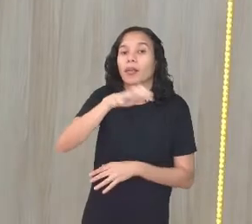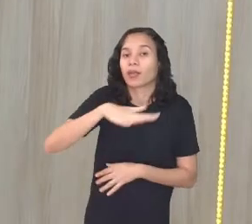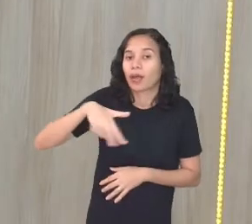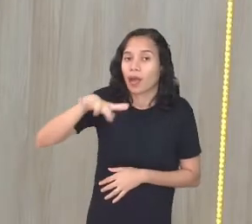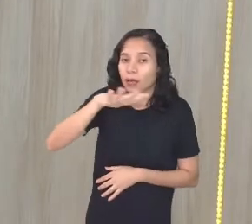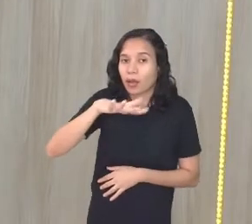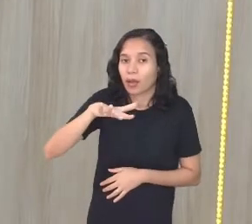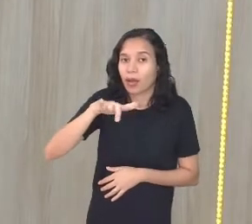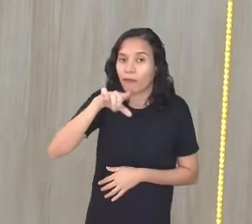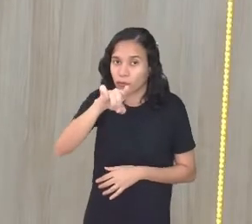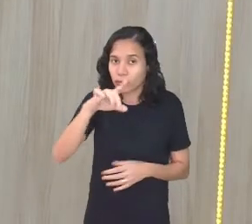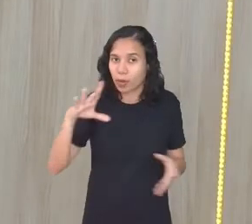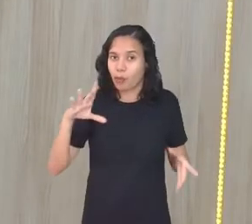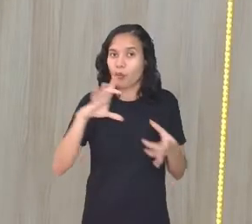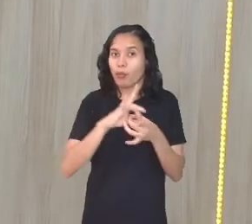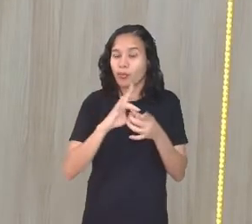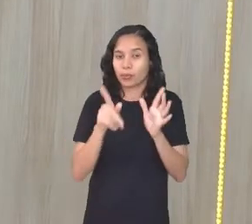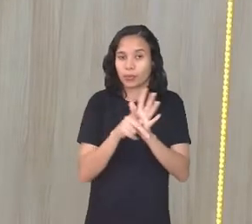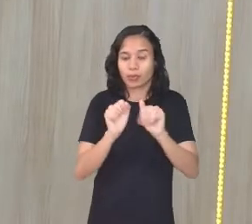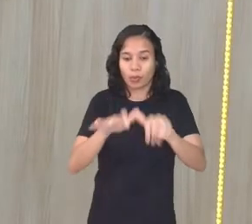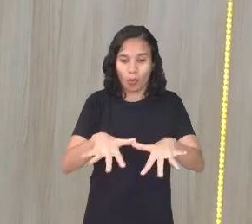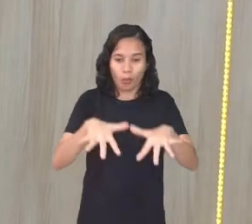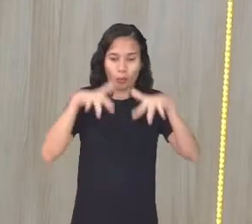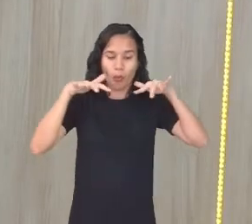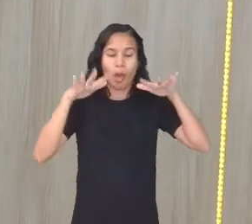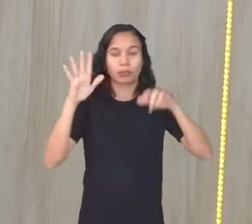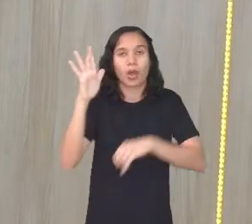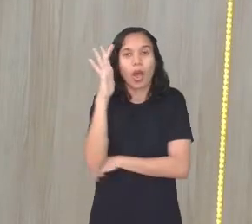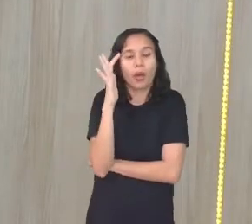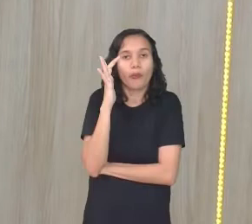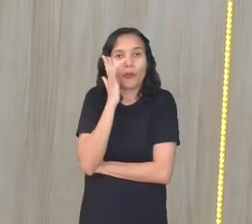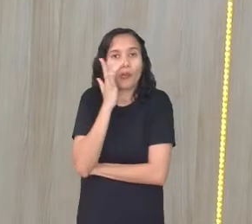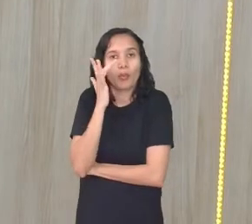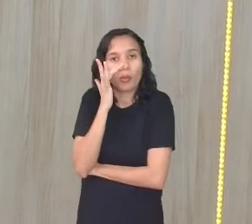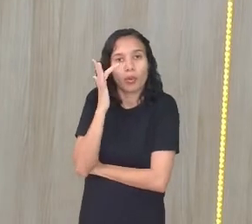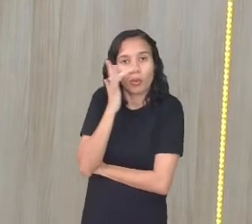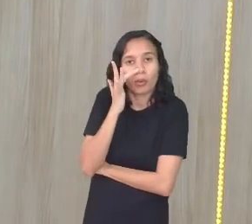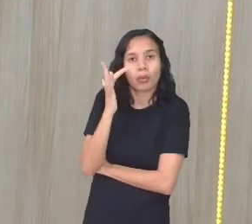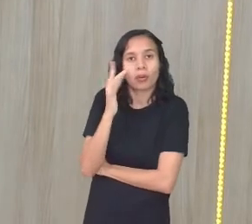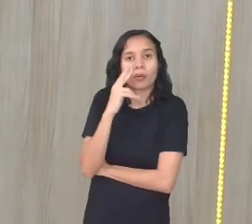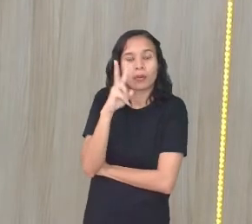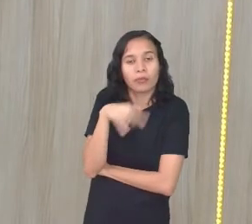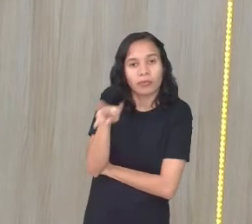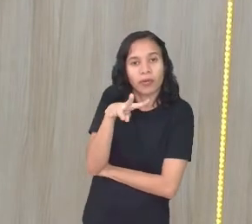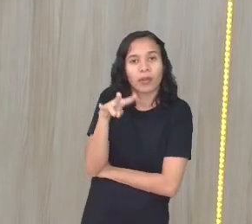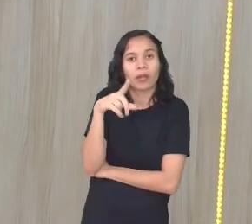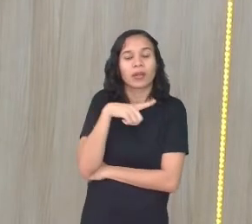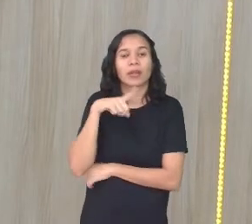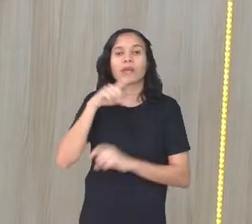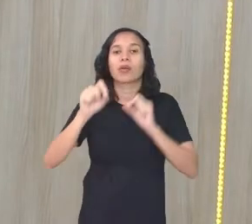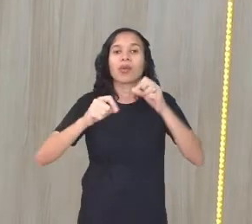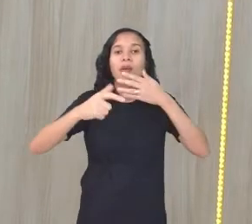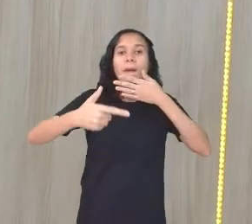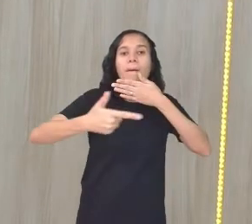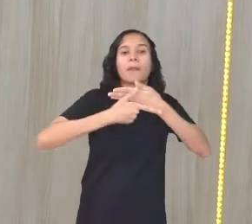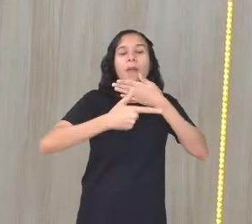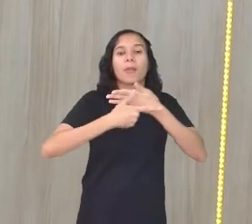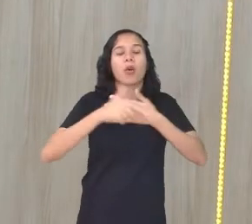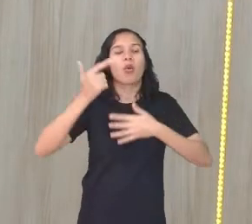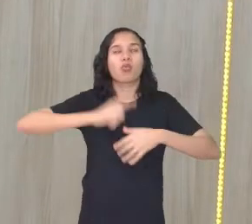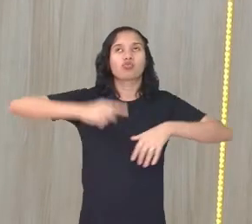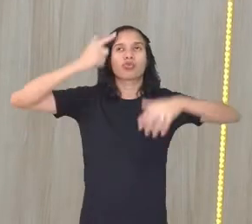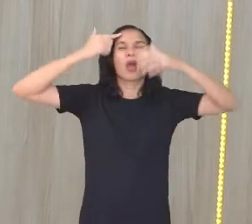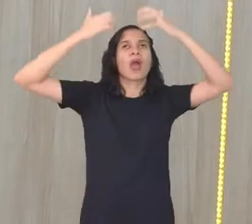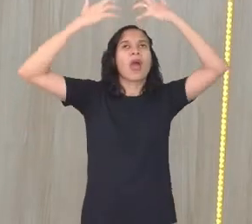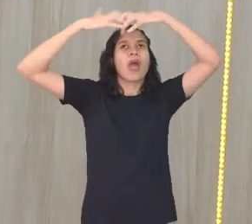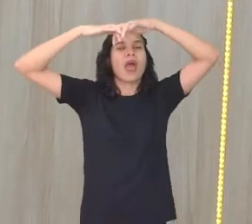aqui? Você faz parte do auditório, tá? Então, se você faz parte do auditório, você tem a função de